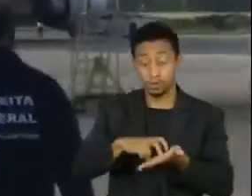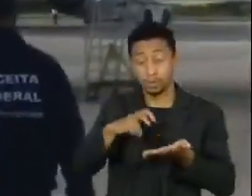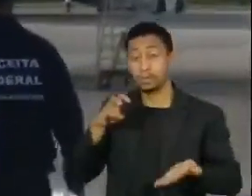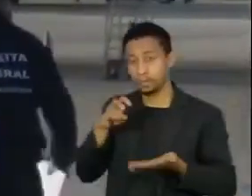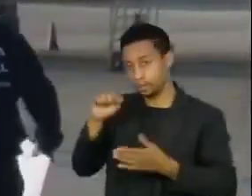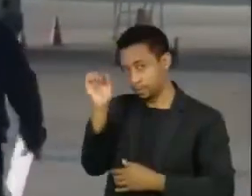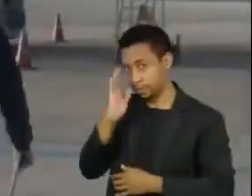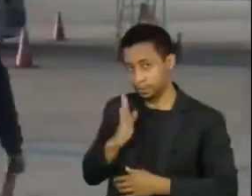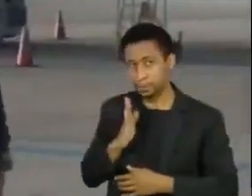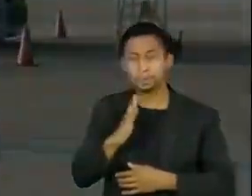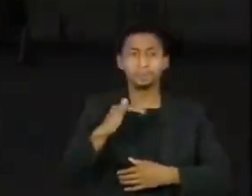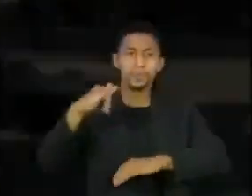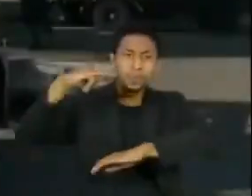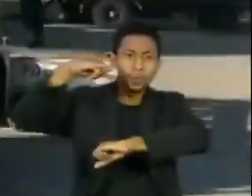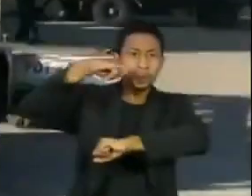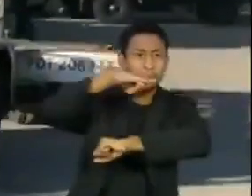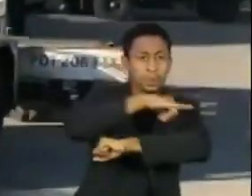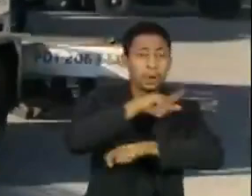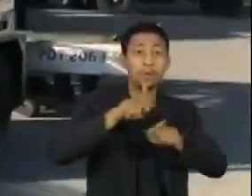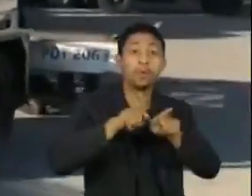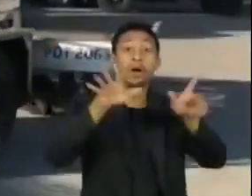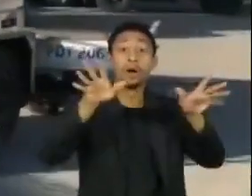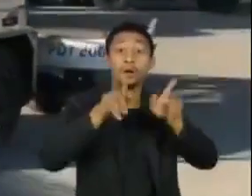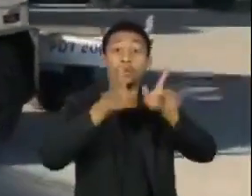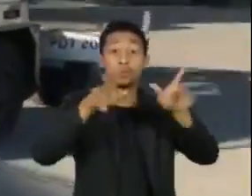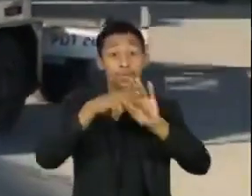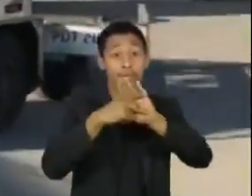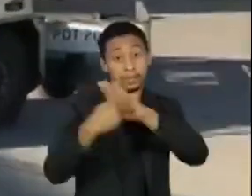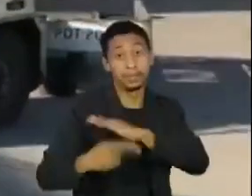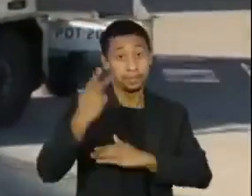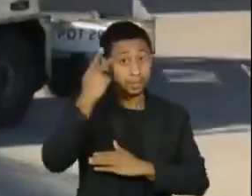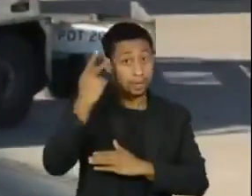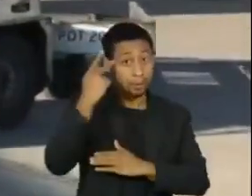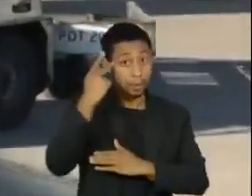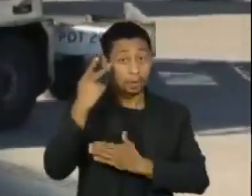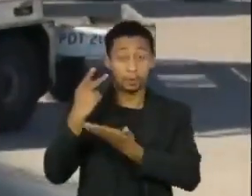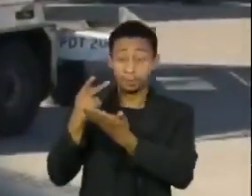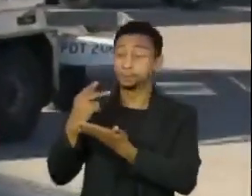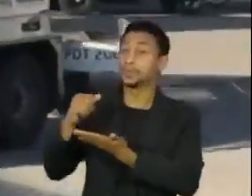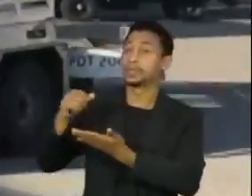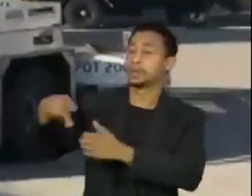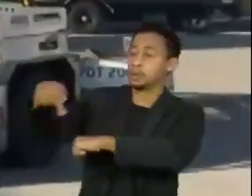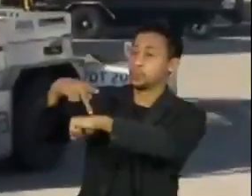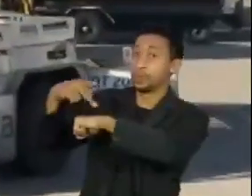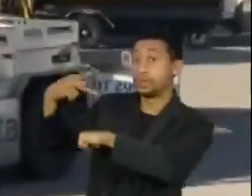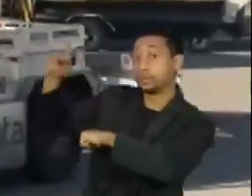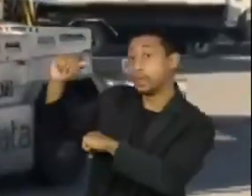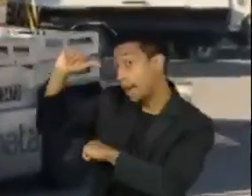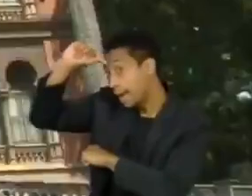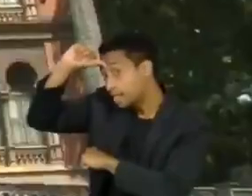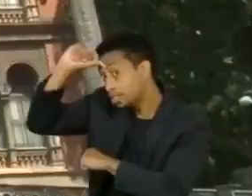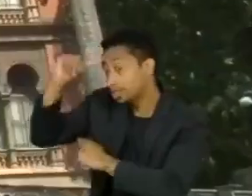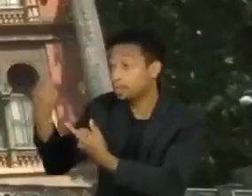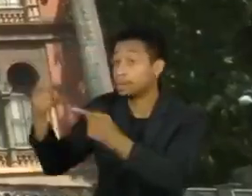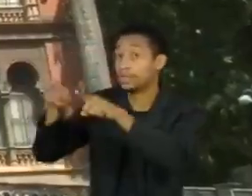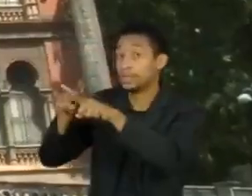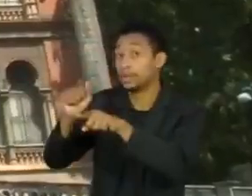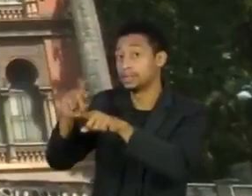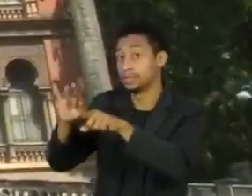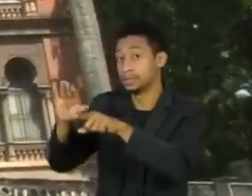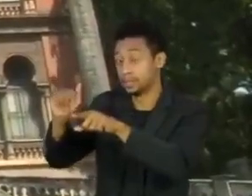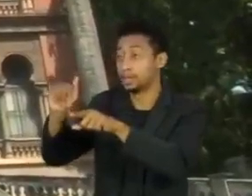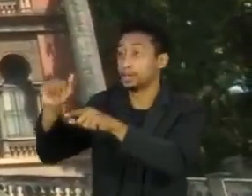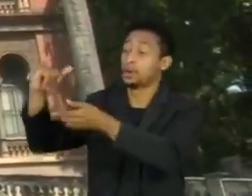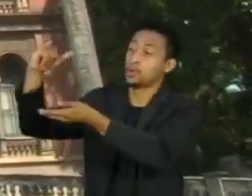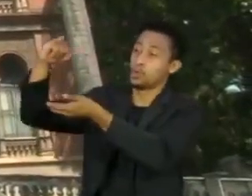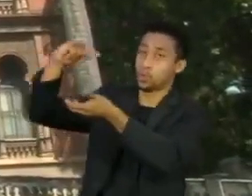Internacional de São Paulo em Guarulhos o carregamento veio do Instituto sérum da Índia parceiro da Astra zeneca e foi para a Fundação